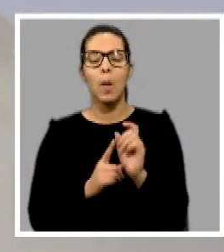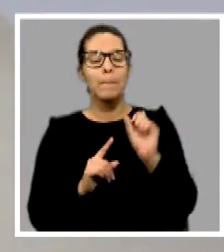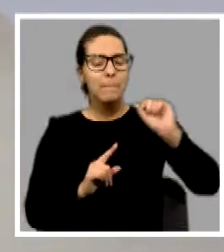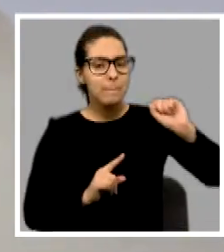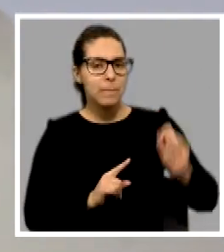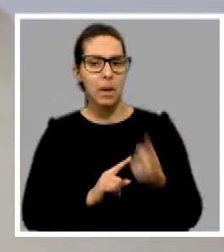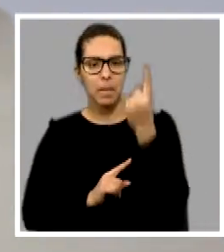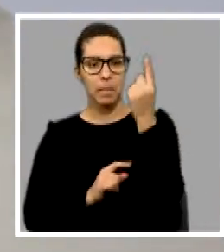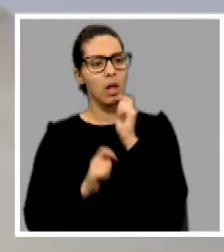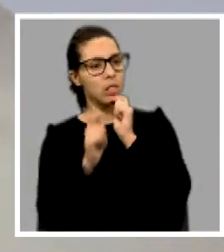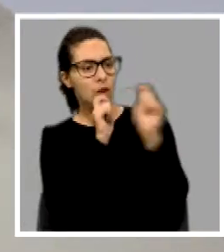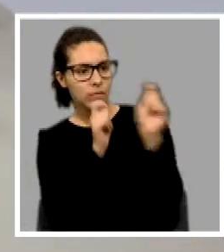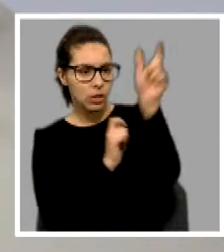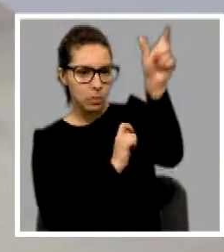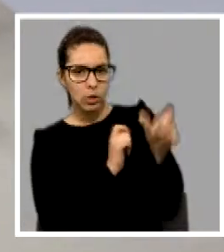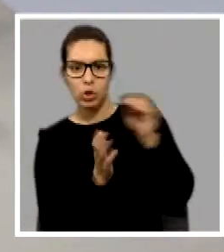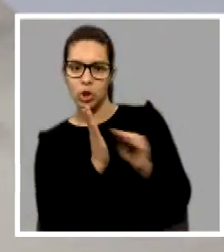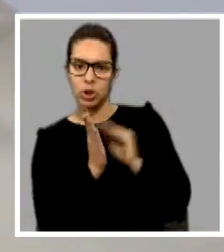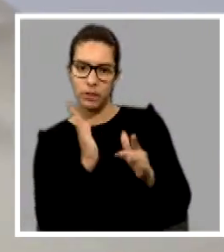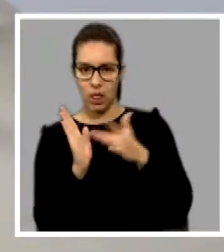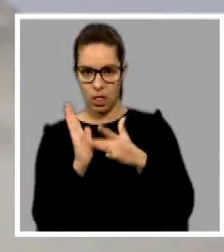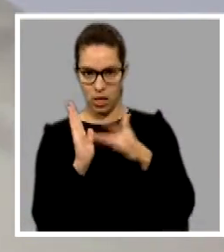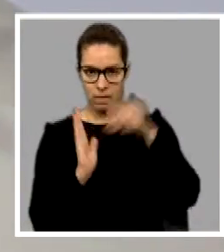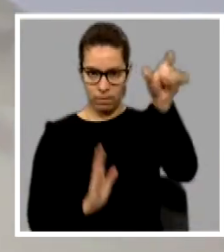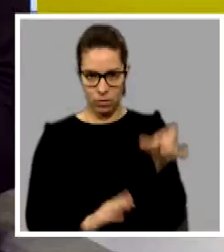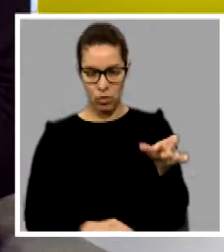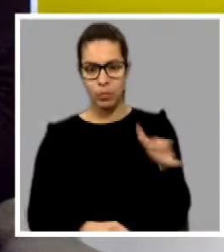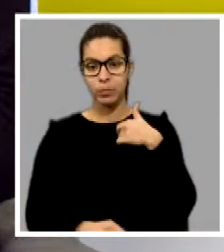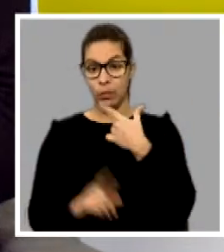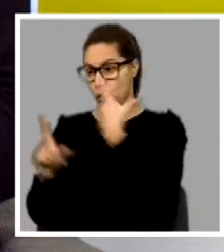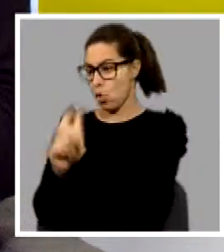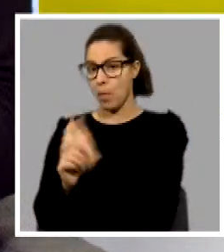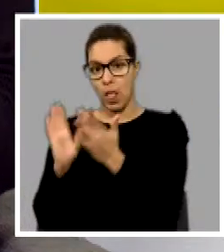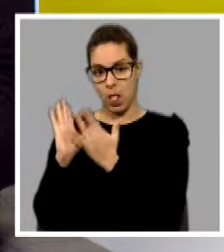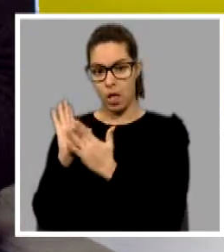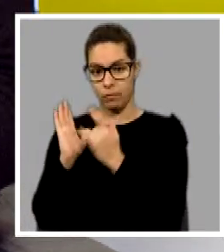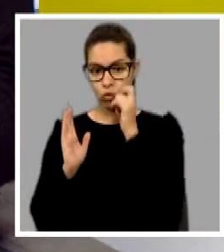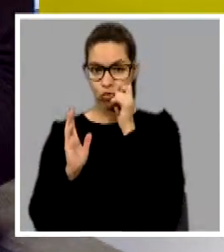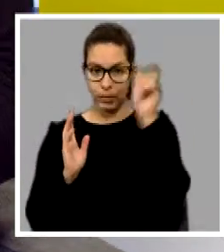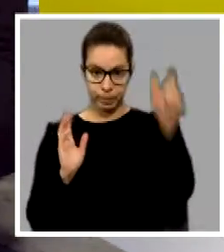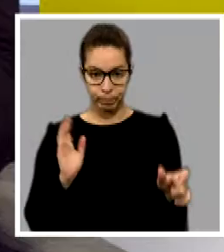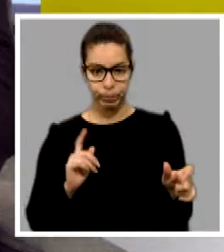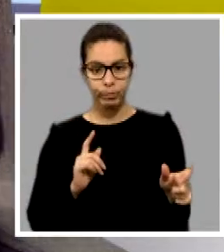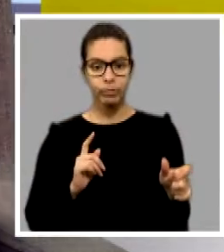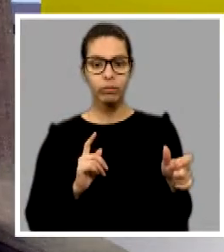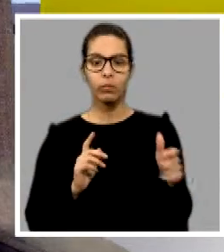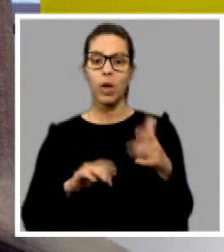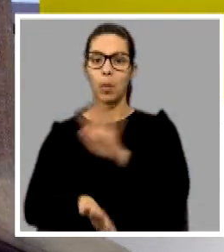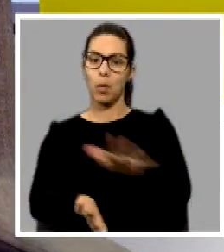guardo, por exemplo, a da primeira entrevista ao primeiro escritor. Eu tinha comprado o